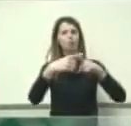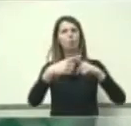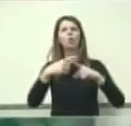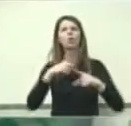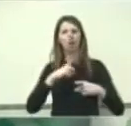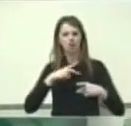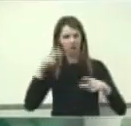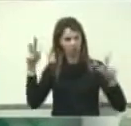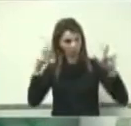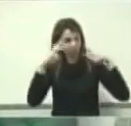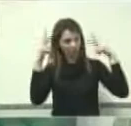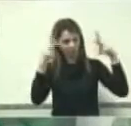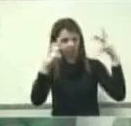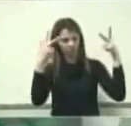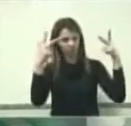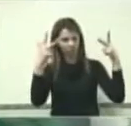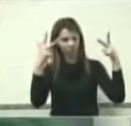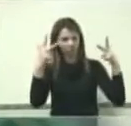decola